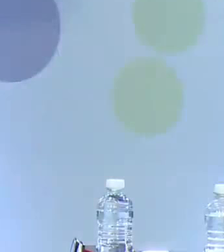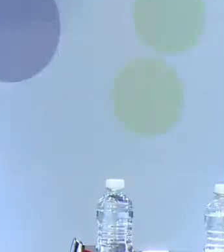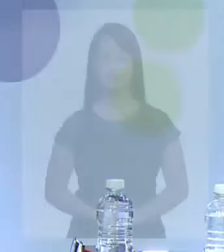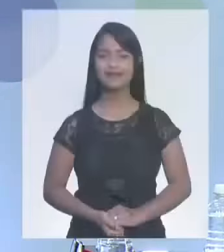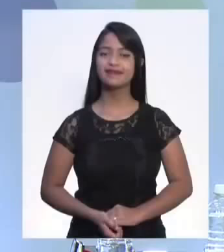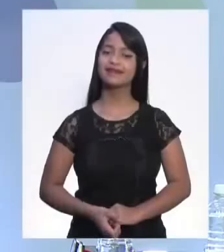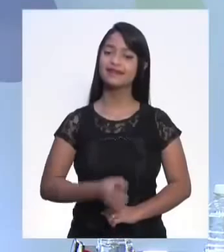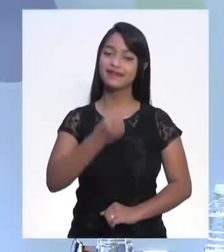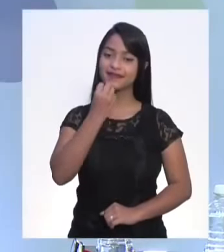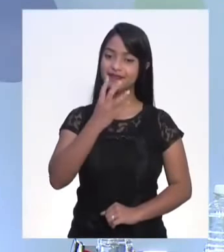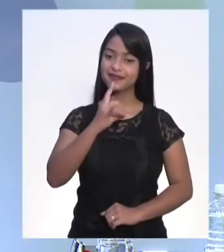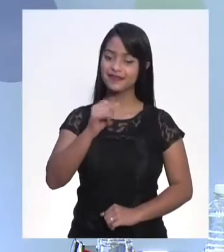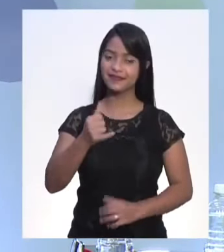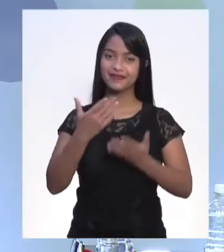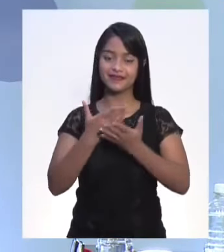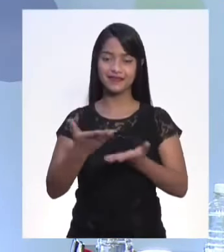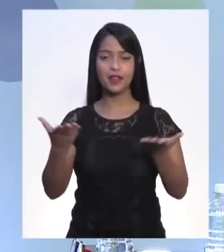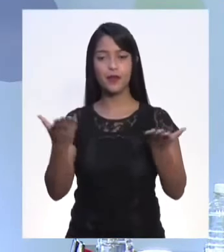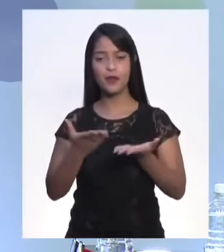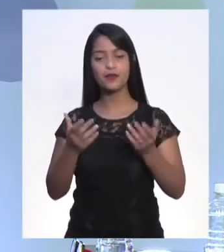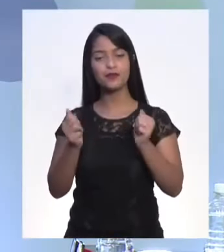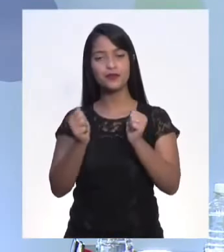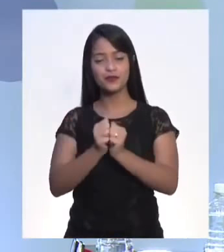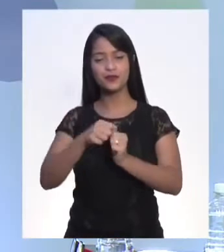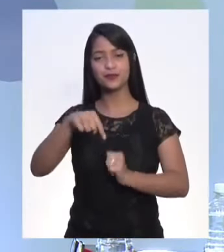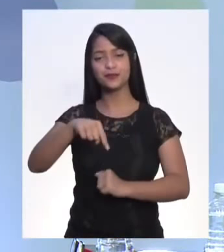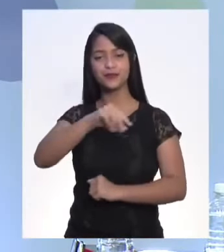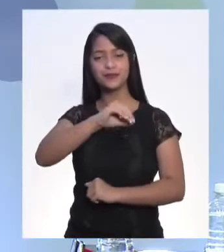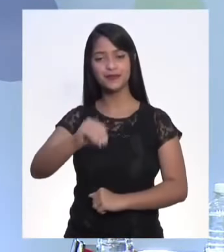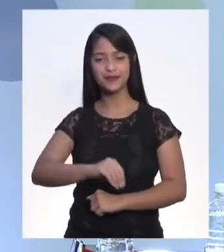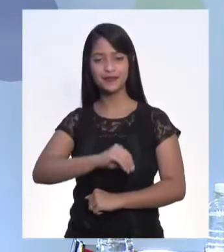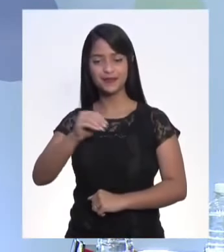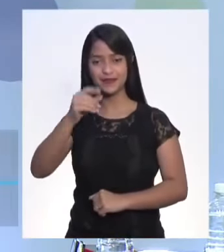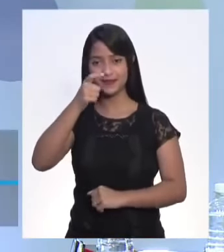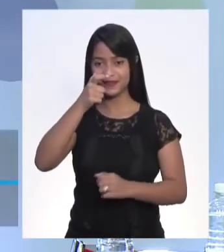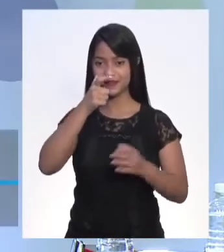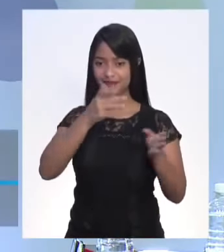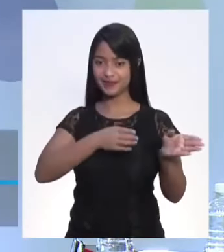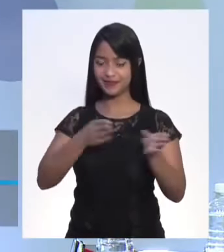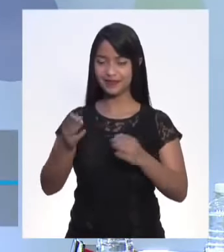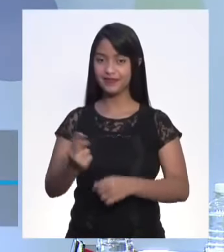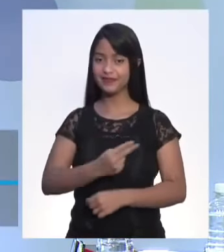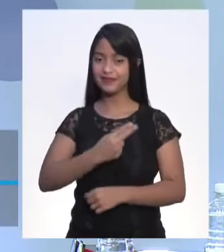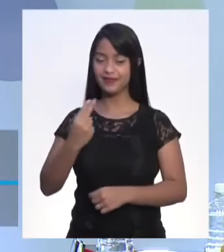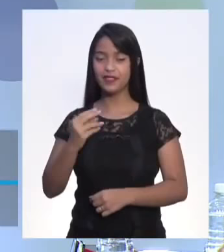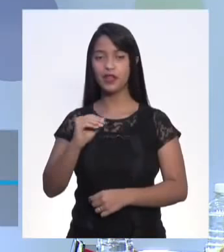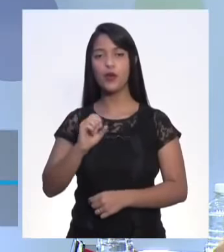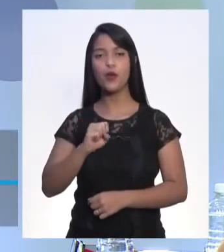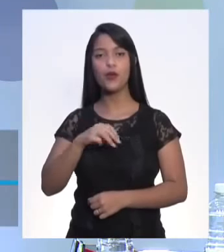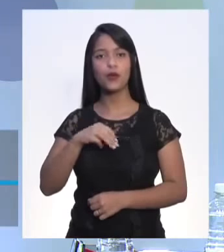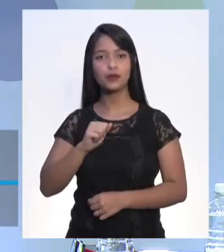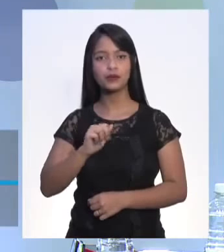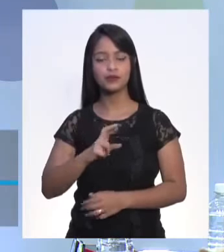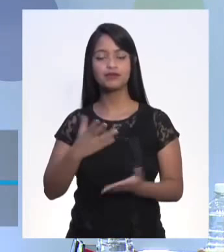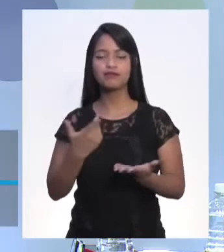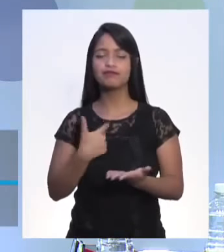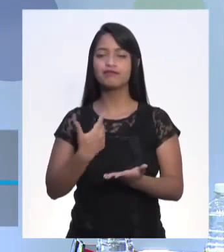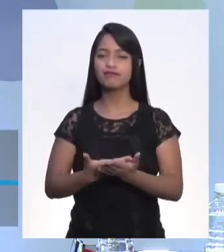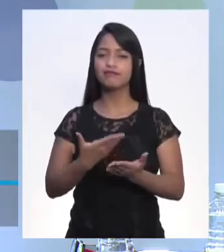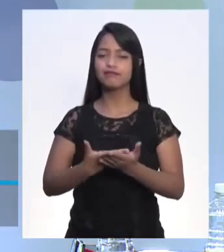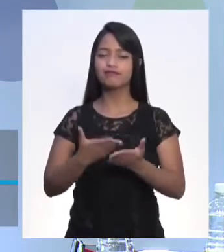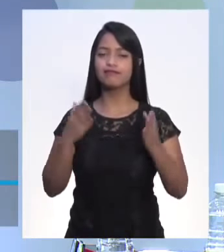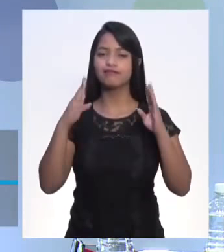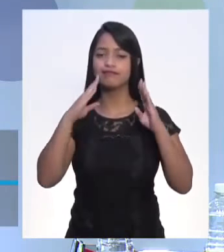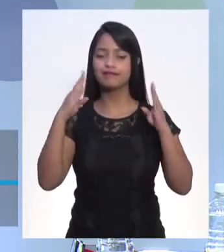muito bom dia a todos que nos acompanha aqui pelo centro de mídia da Educação de São Paulo eu sou professor Osmar Vou conduzir Mais uma aula de matemática para o